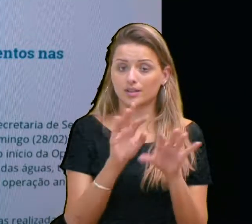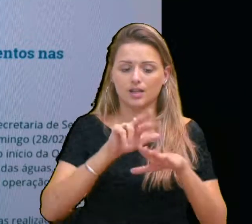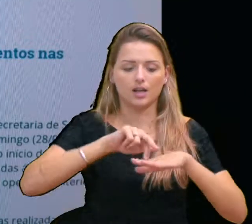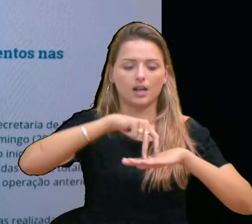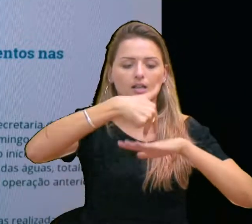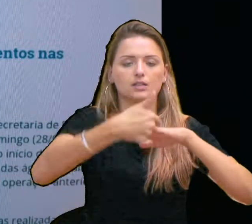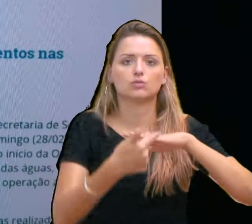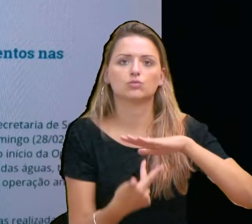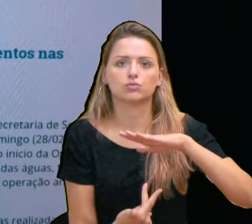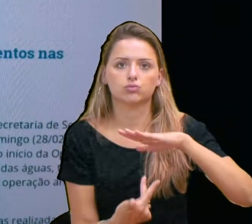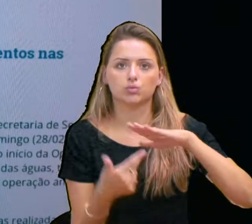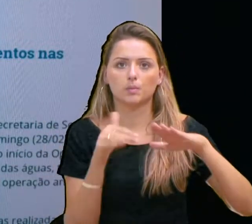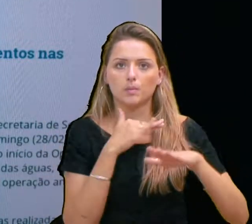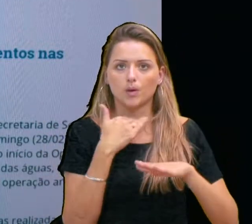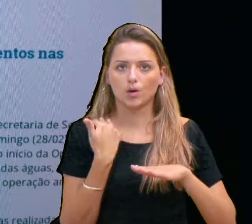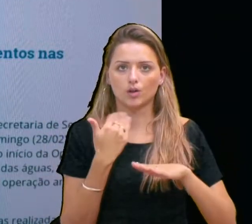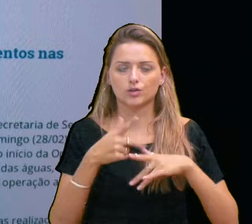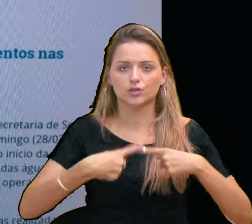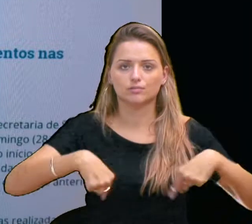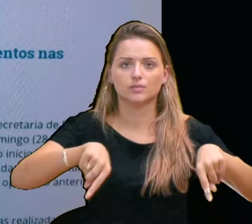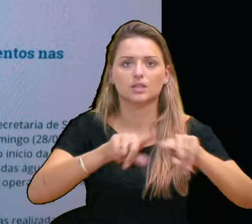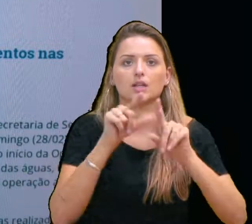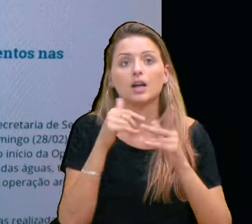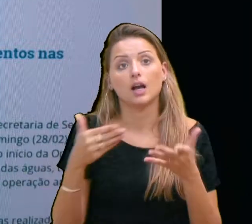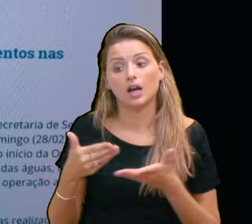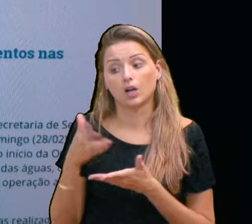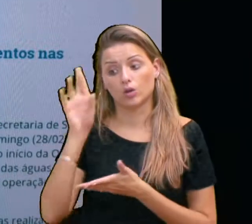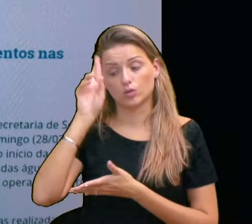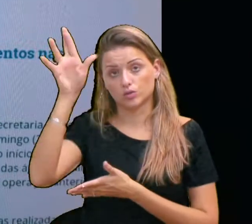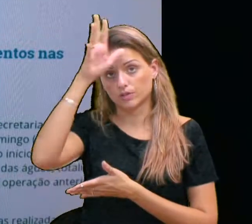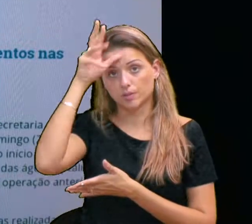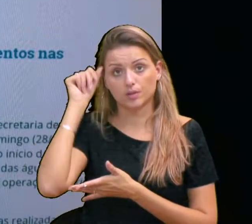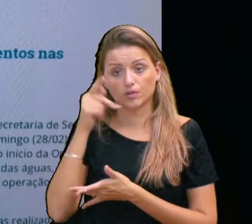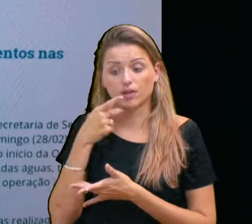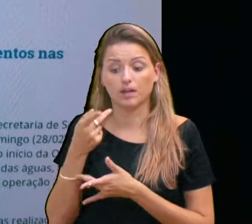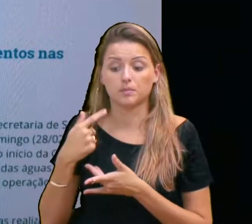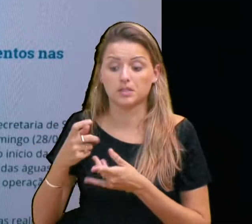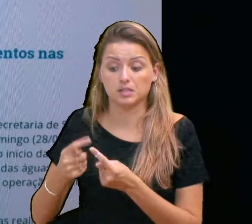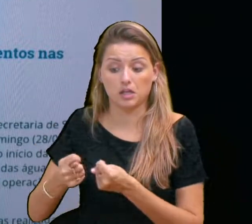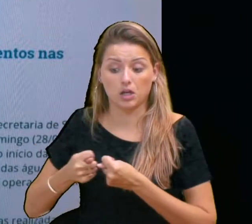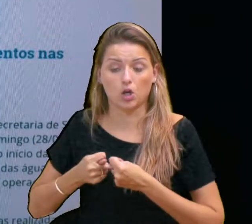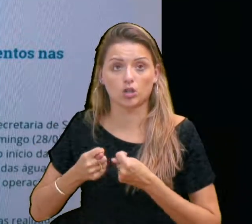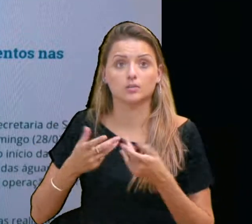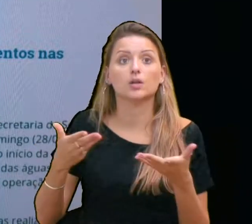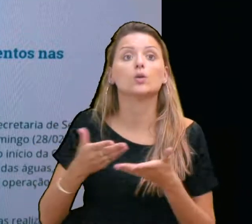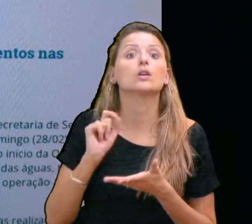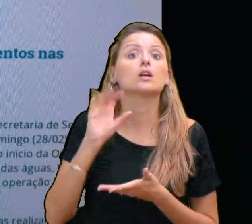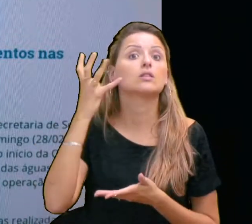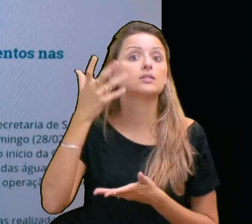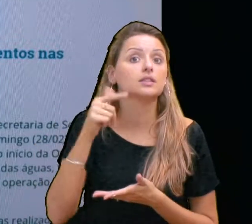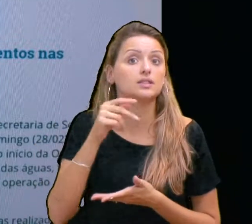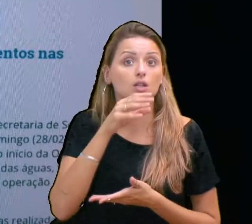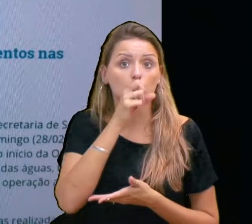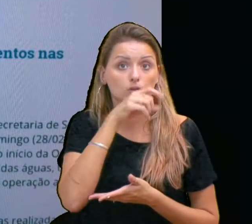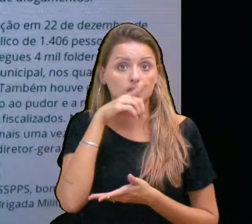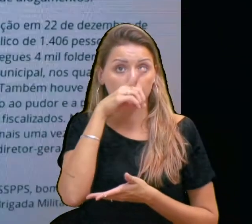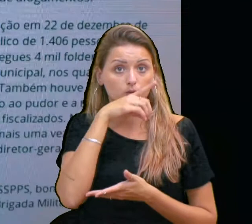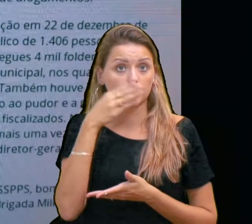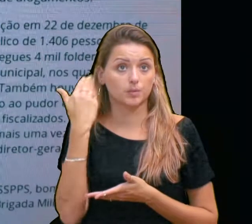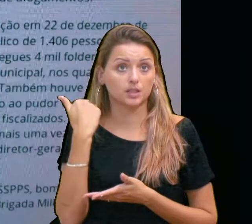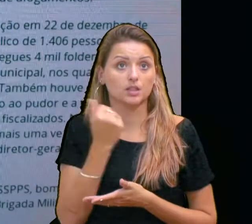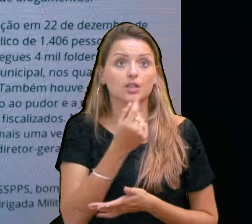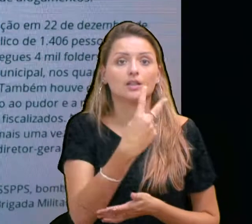Agora, claro, né? O nosso prefeito disse que tem que fazer economia, que não tem dinheiro para nada. O que aconteceu esse final de semana? Duas crianças